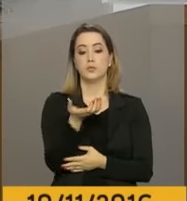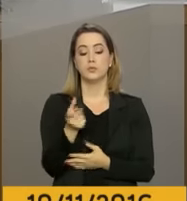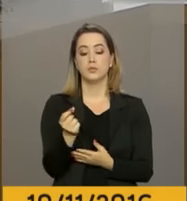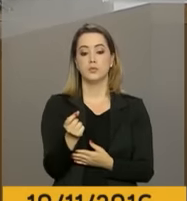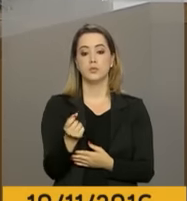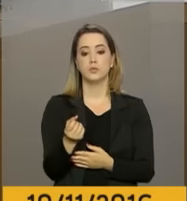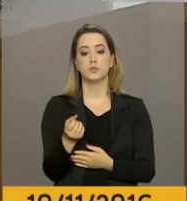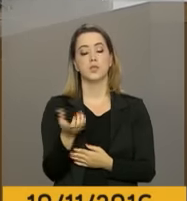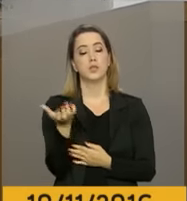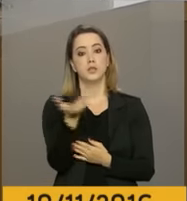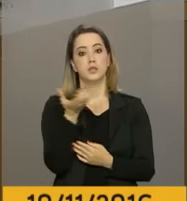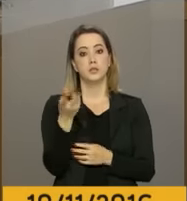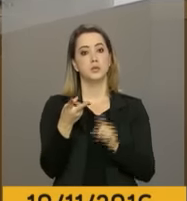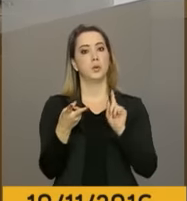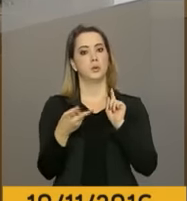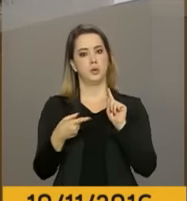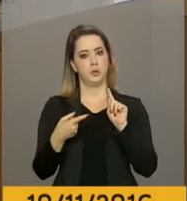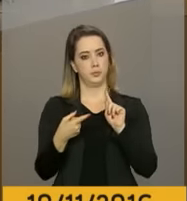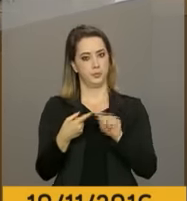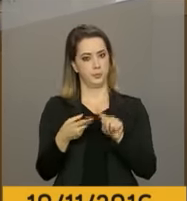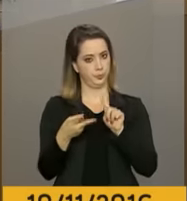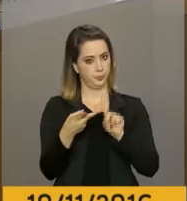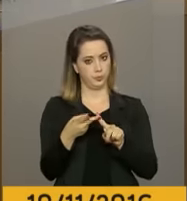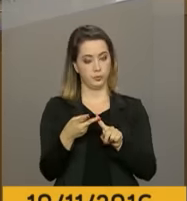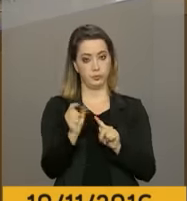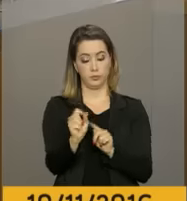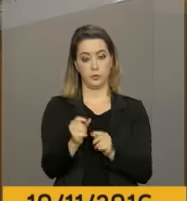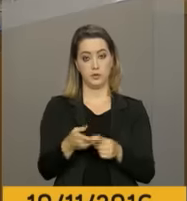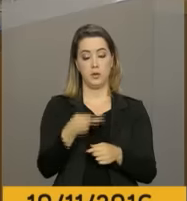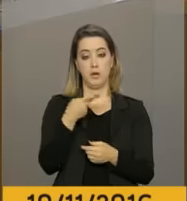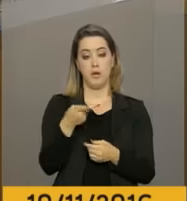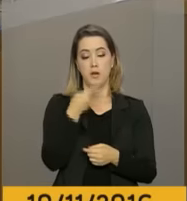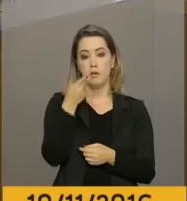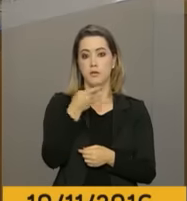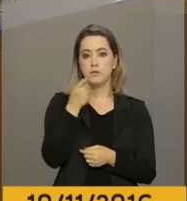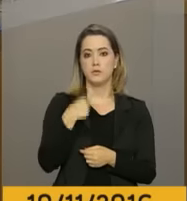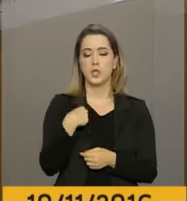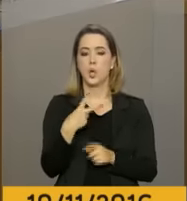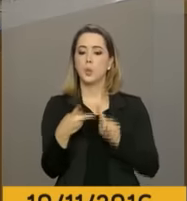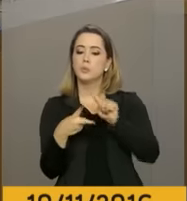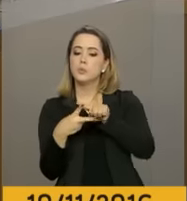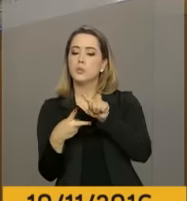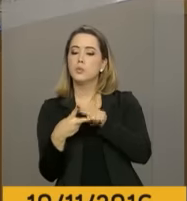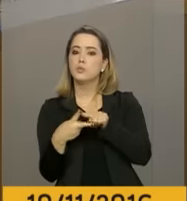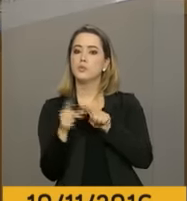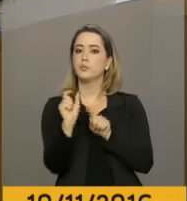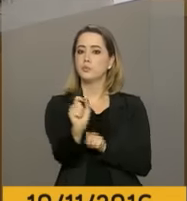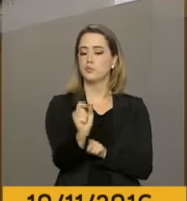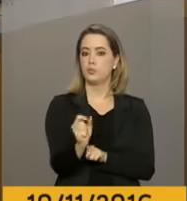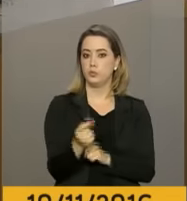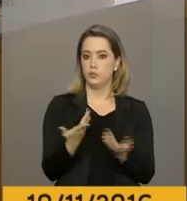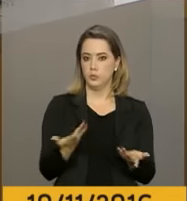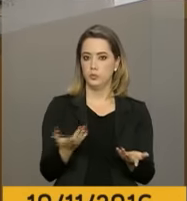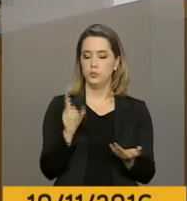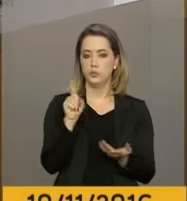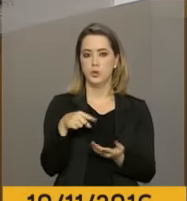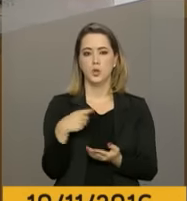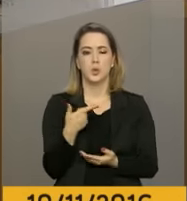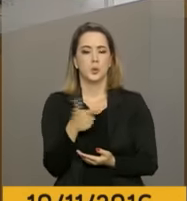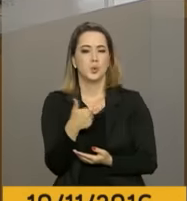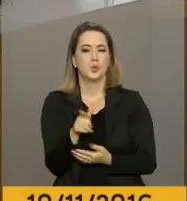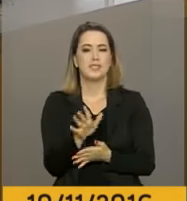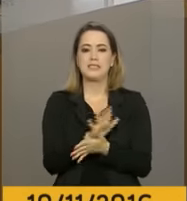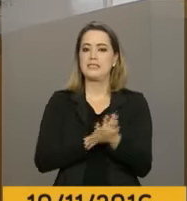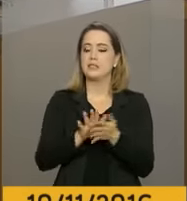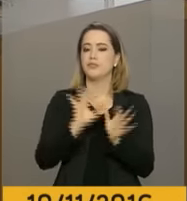pelo menos em duas preambulares, em duas preliminares, ressaltar dois fatos que me chamam a atenção. O primeiro deles, não há nada